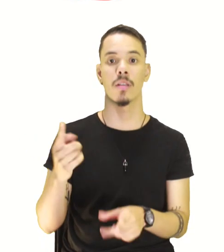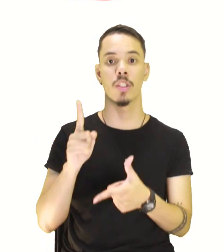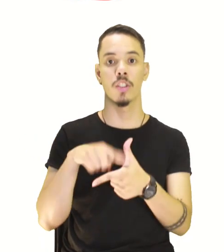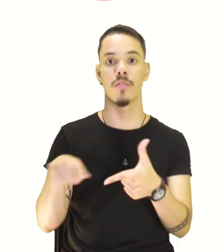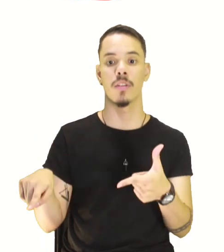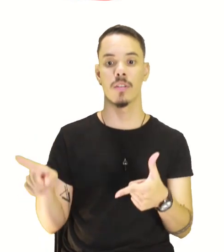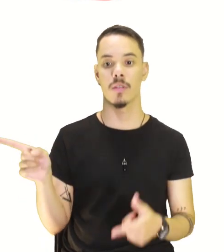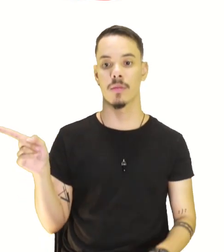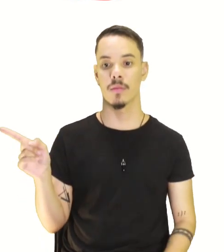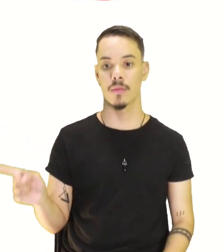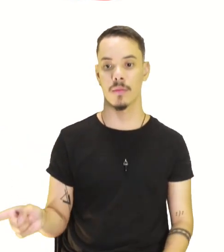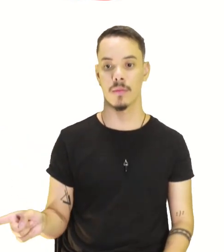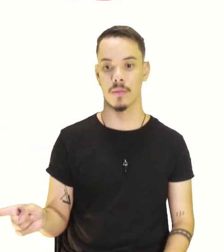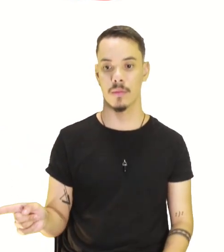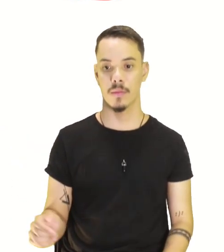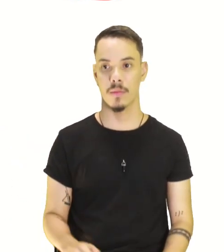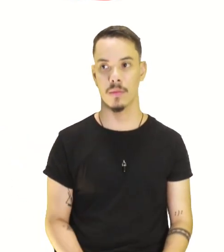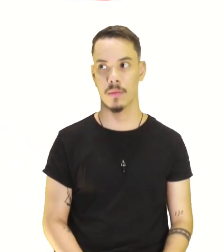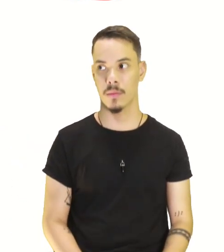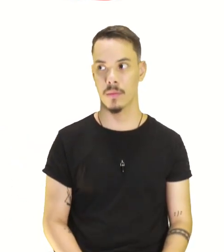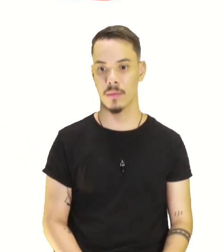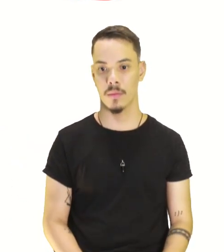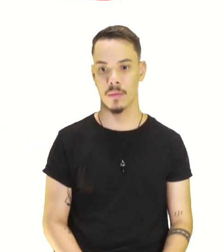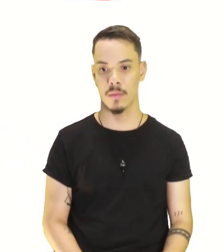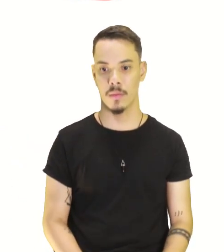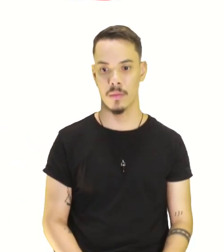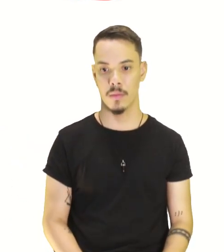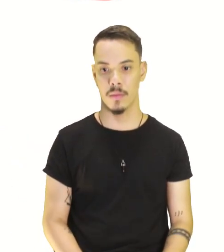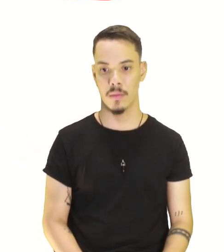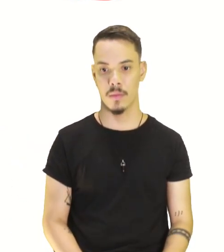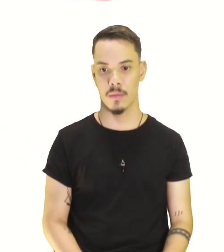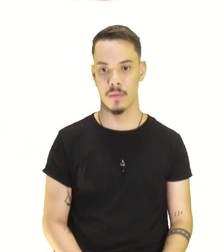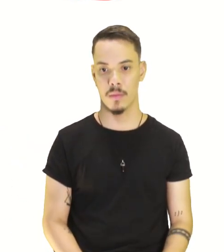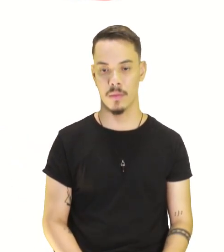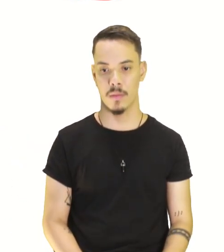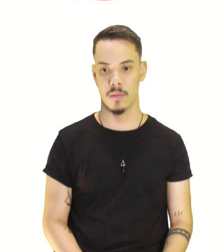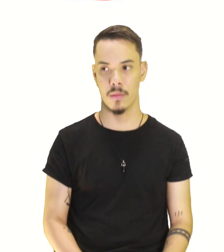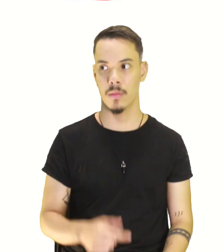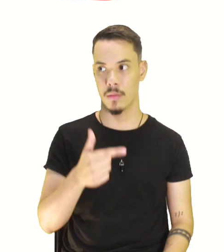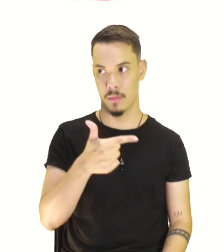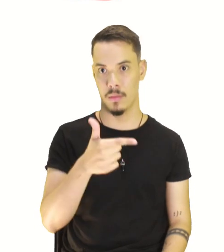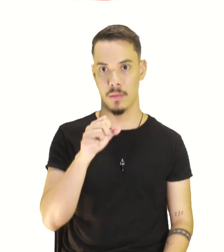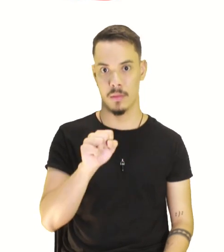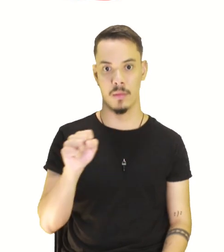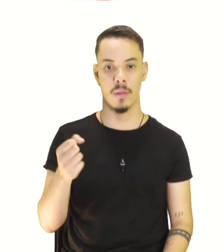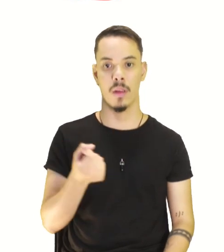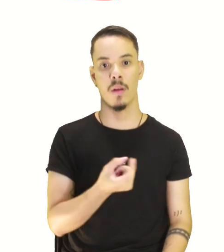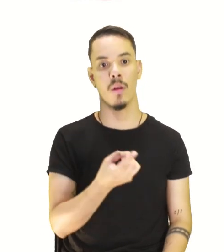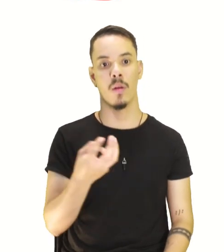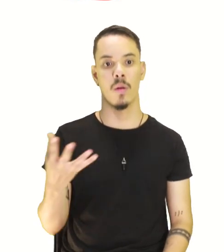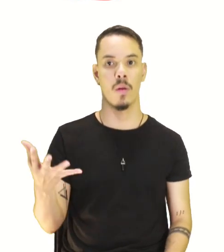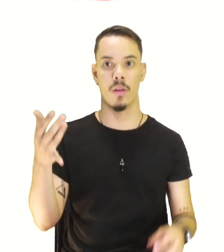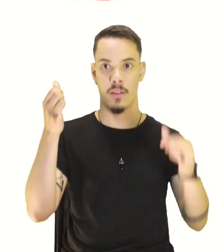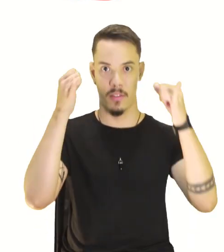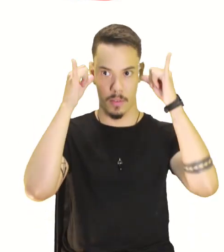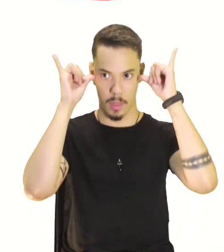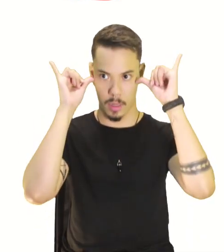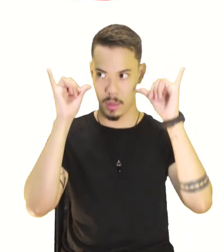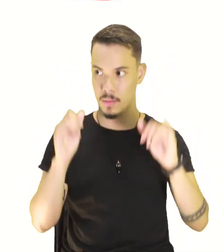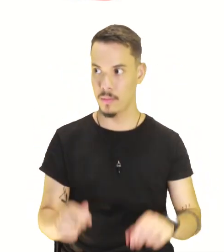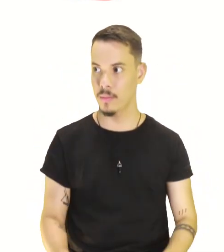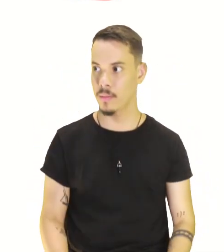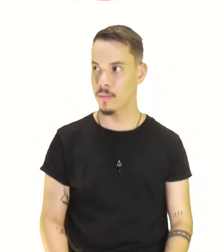Então, 288? 288? Isso. Isso, a quantidade de vacas. Vaquinhas, né?